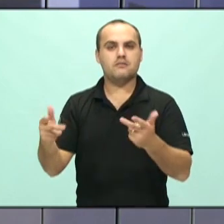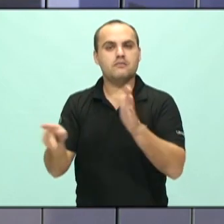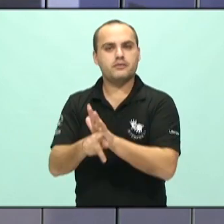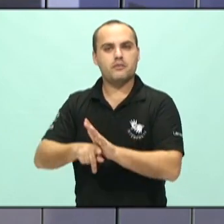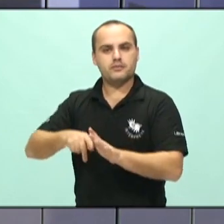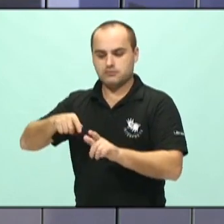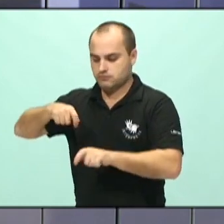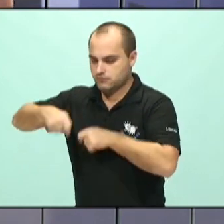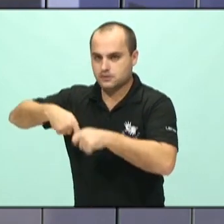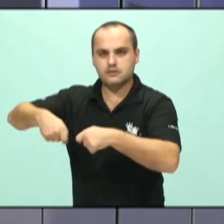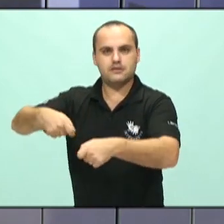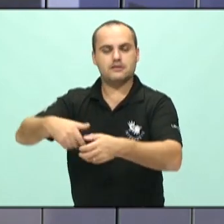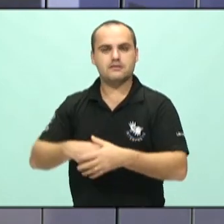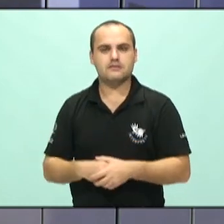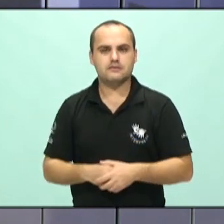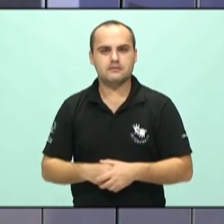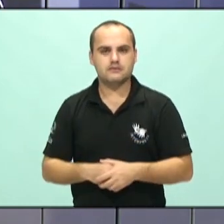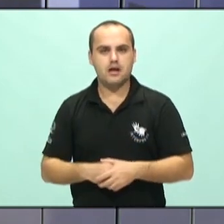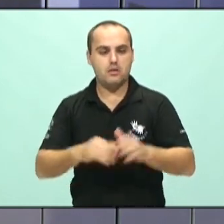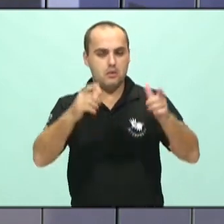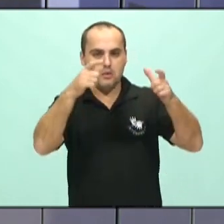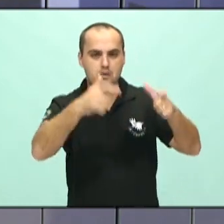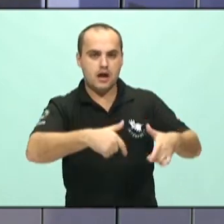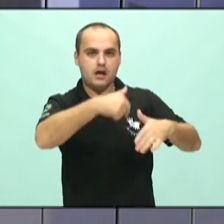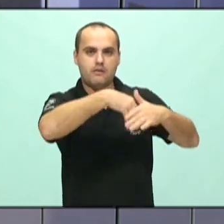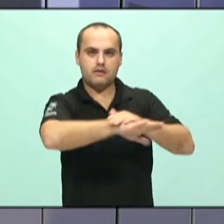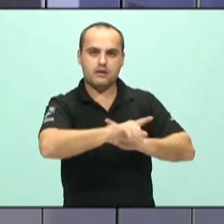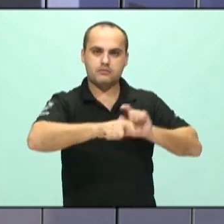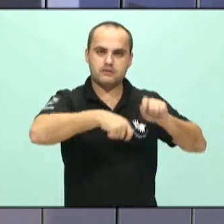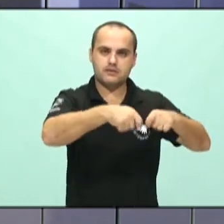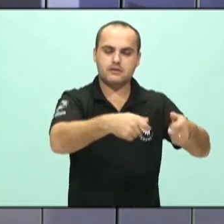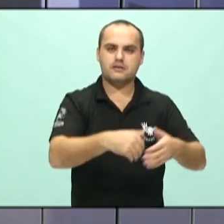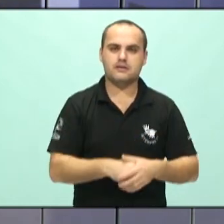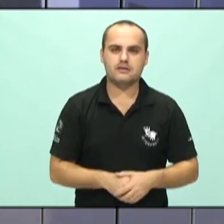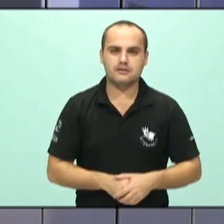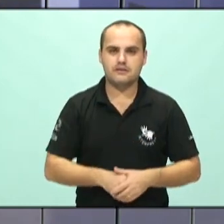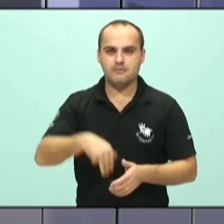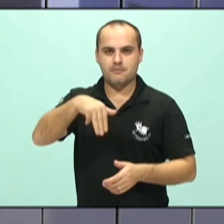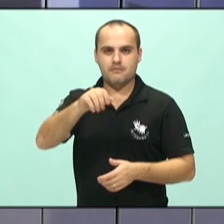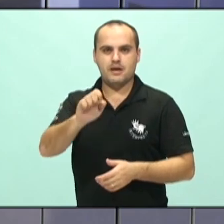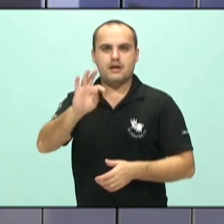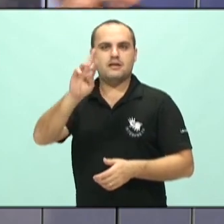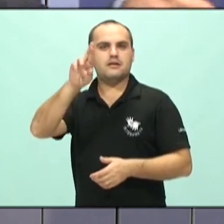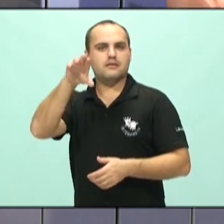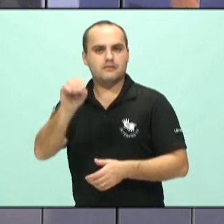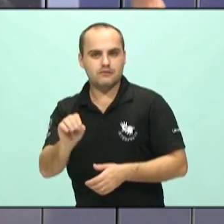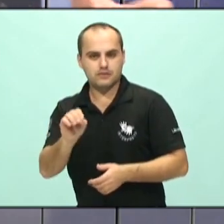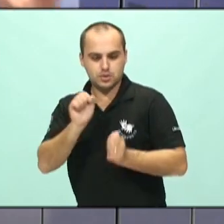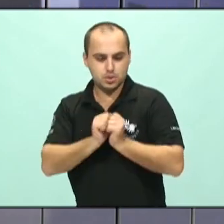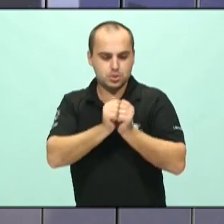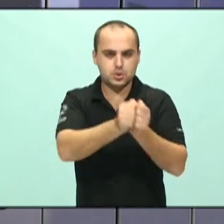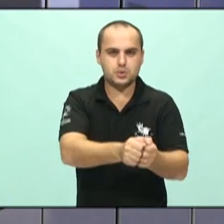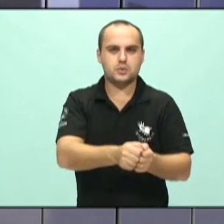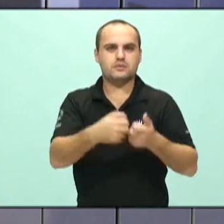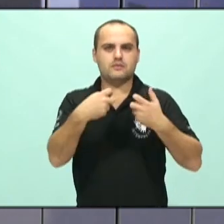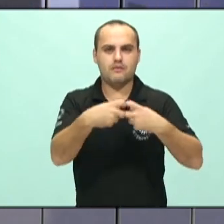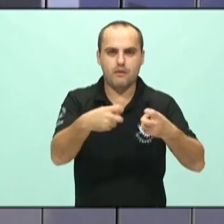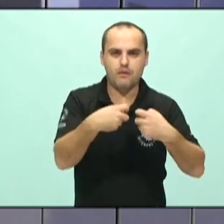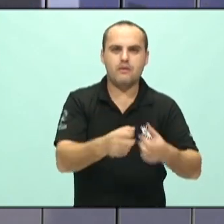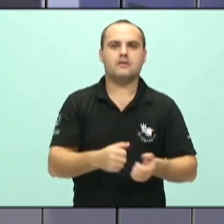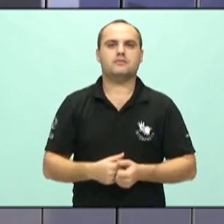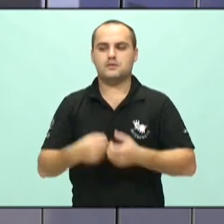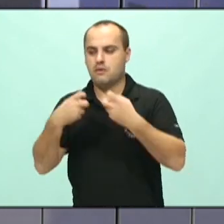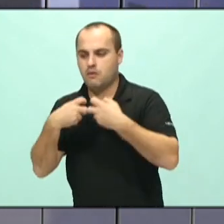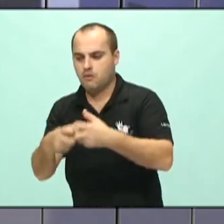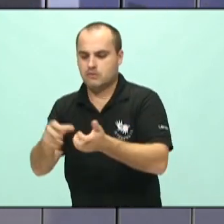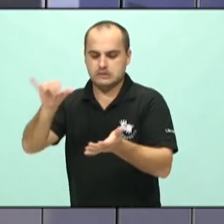Entendeu? Bicicletários seguros, conexão do metrô com o ônibus com o centro da cidade.